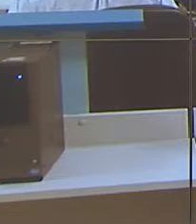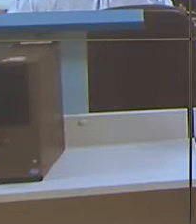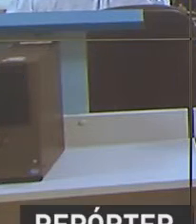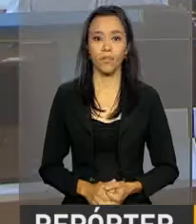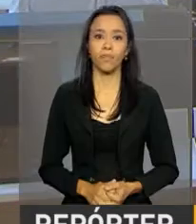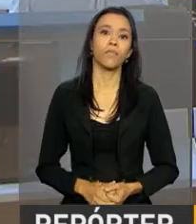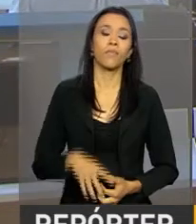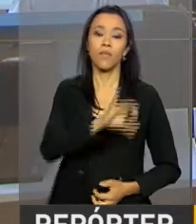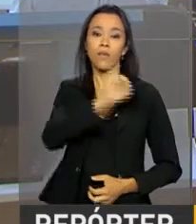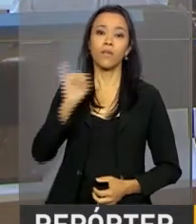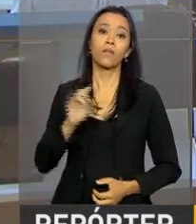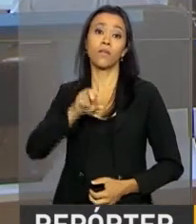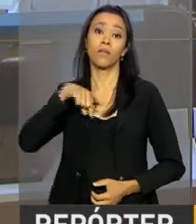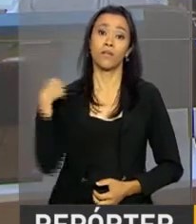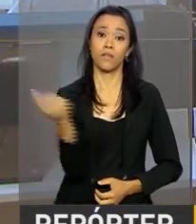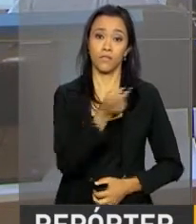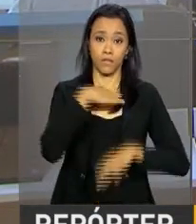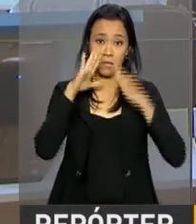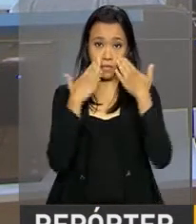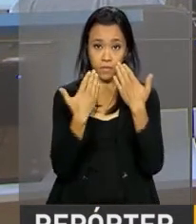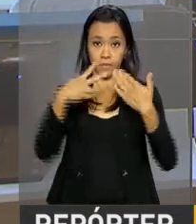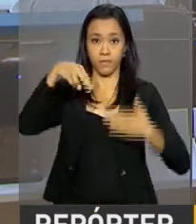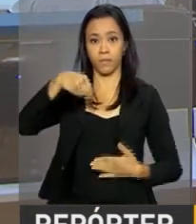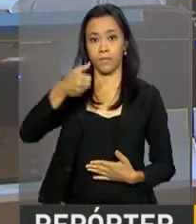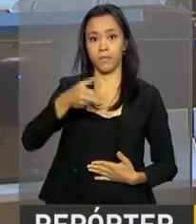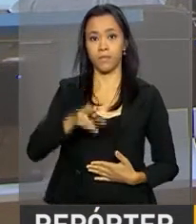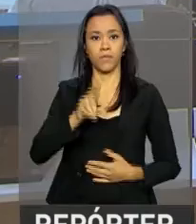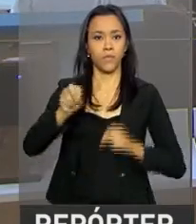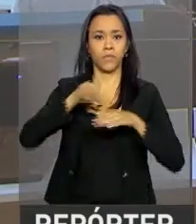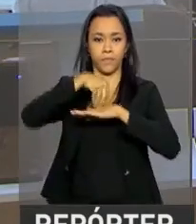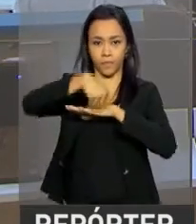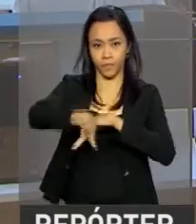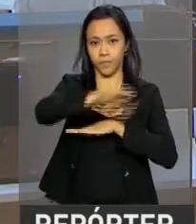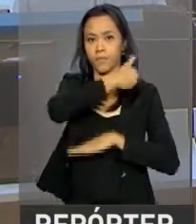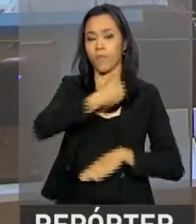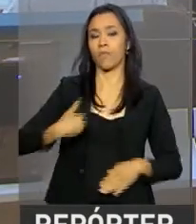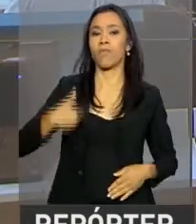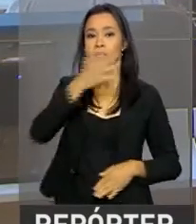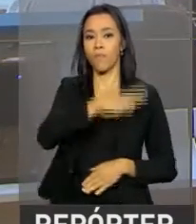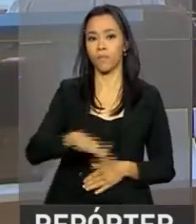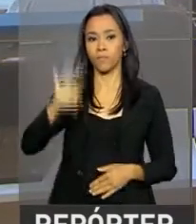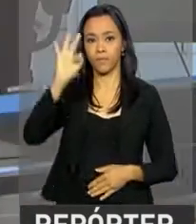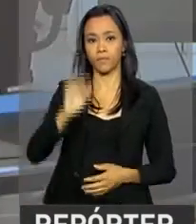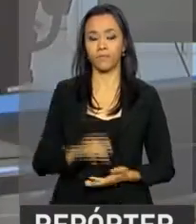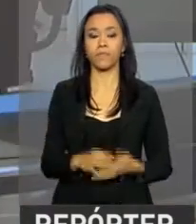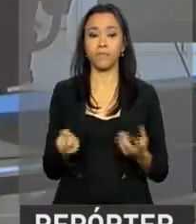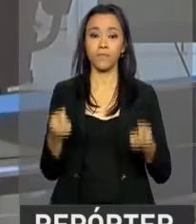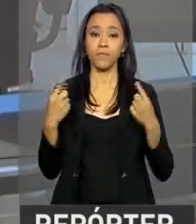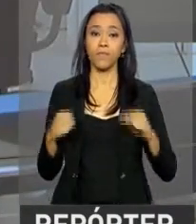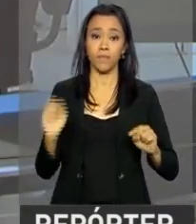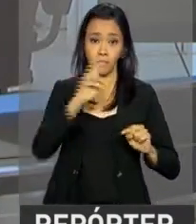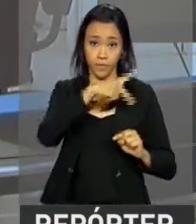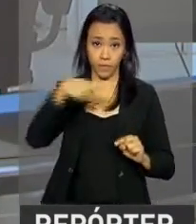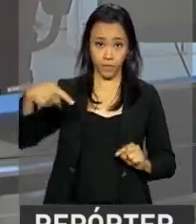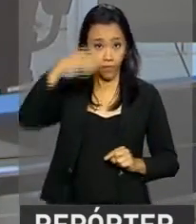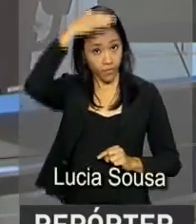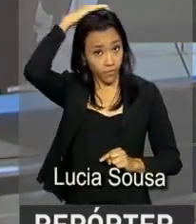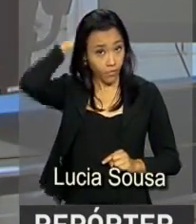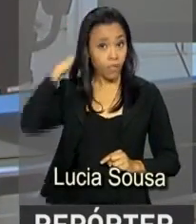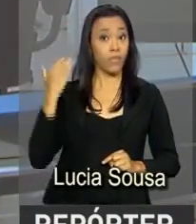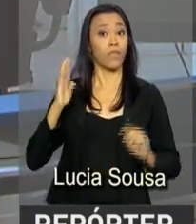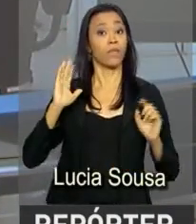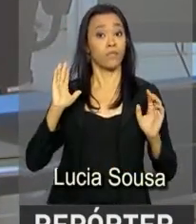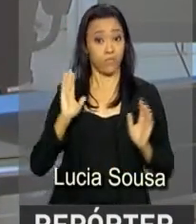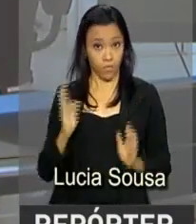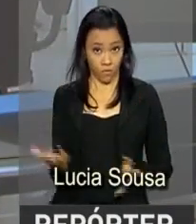olá o repórter nbb está de volta com as notícias do governo federal o presidente michel temer se reúne